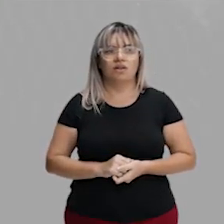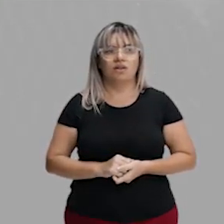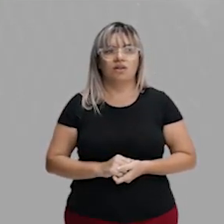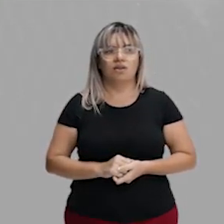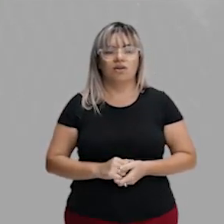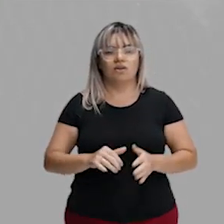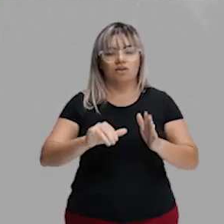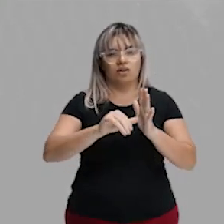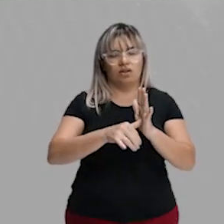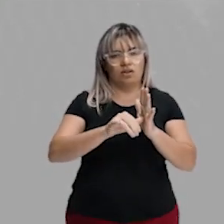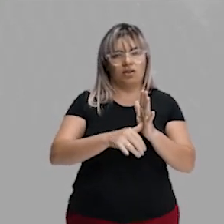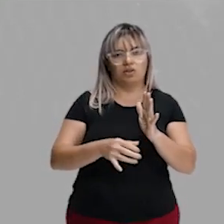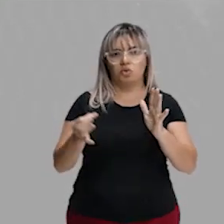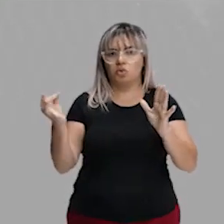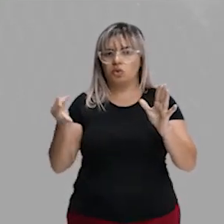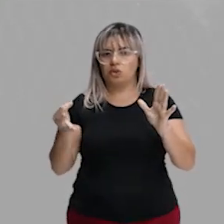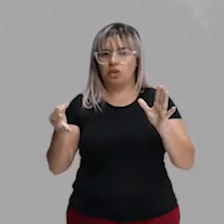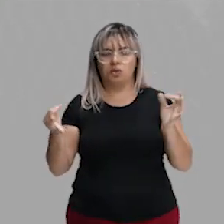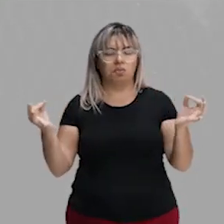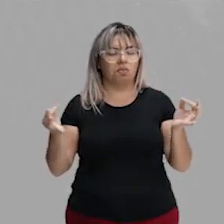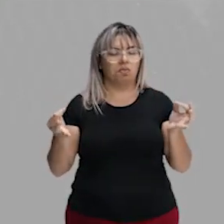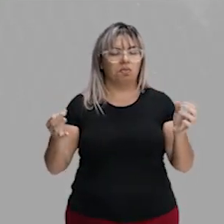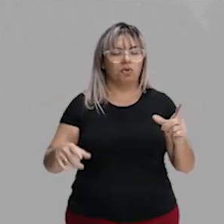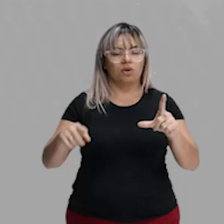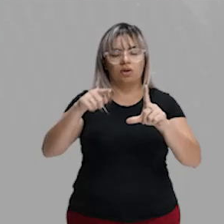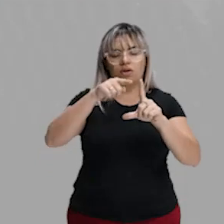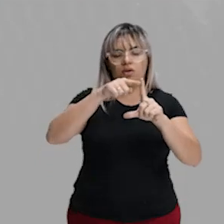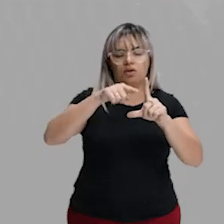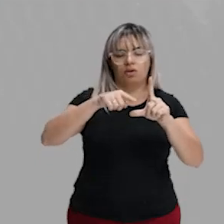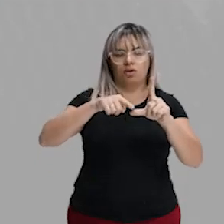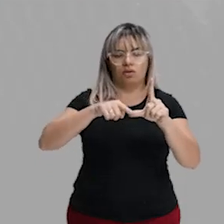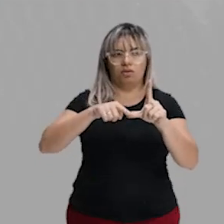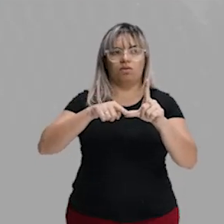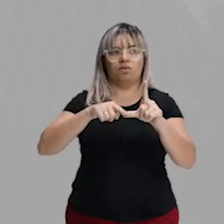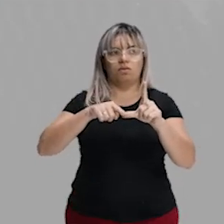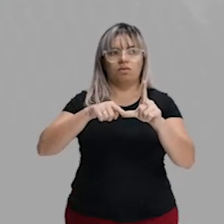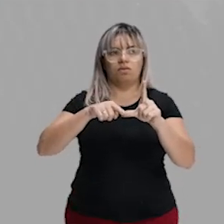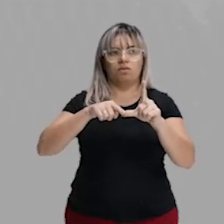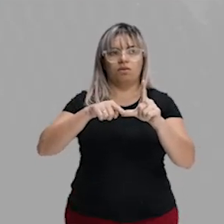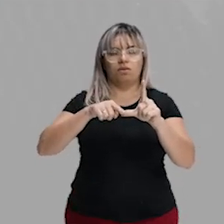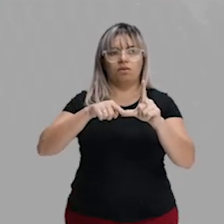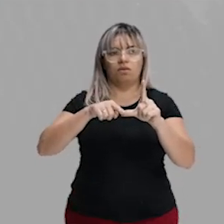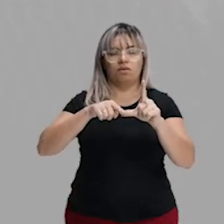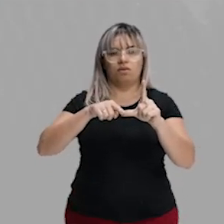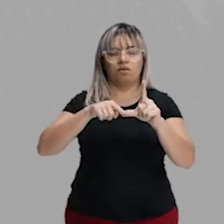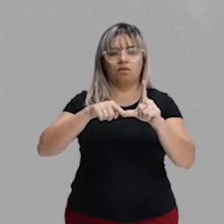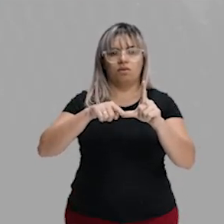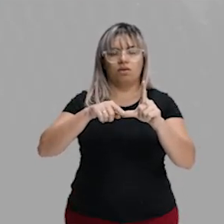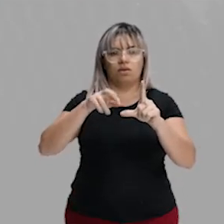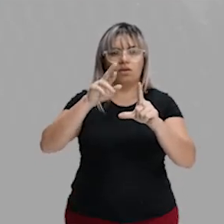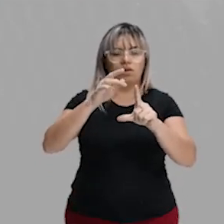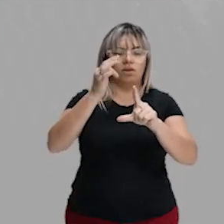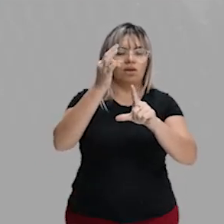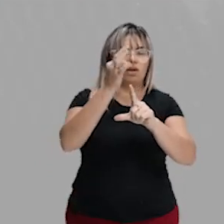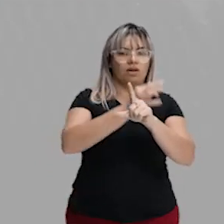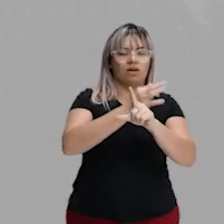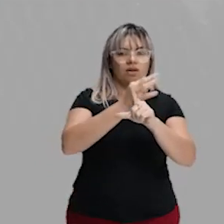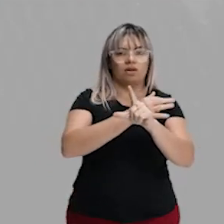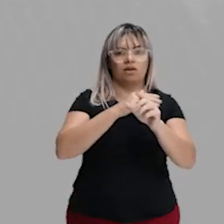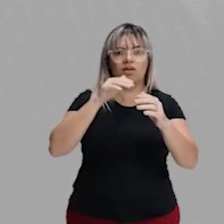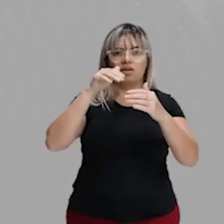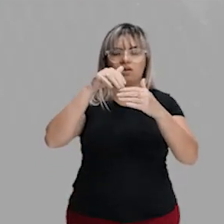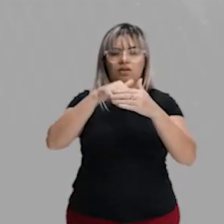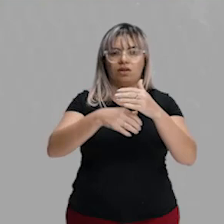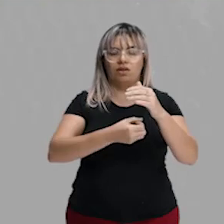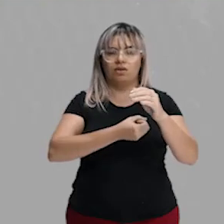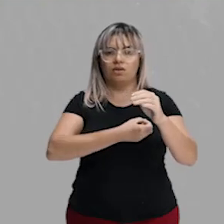gerador ideal, um gerador que a resistência interna, por exemplo, seria igual a zero.